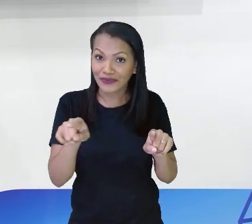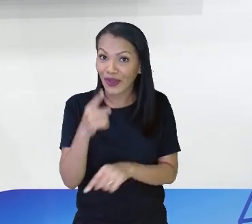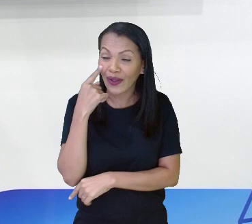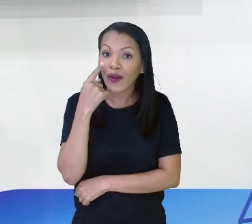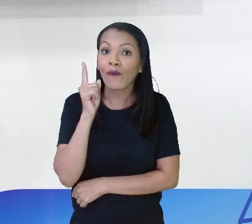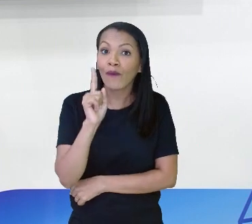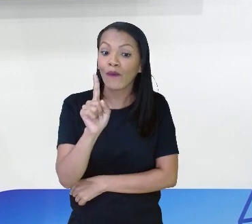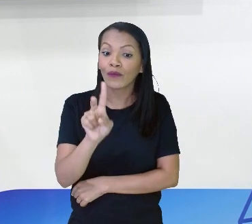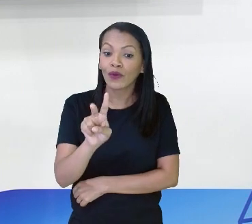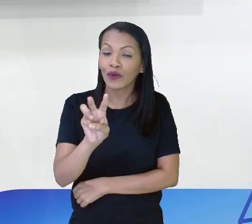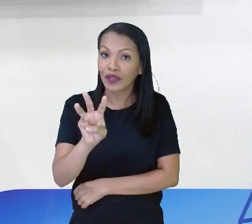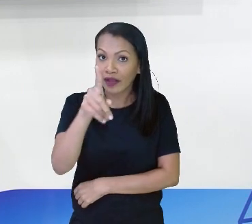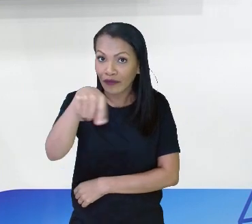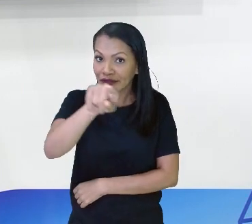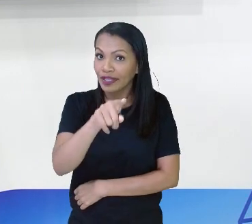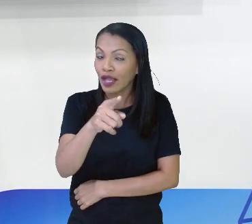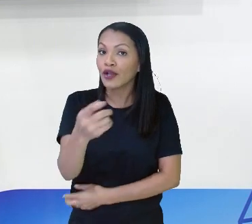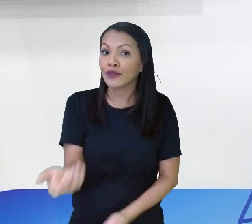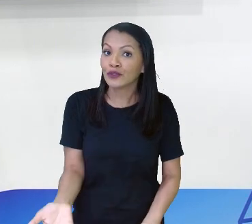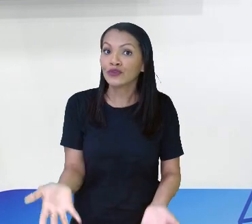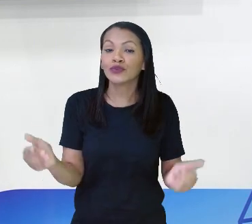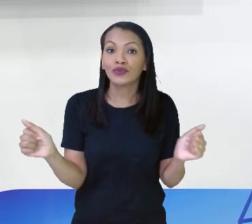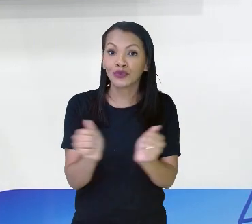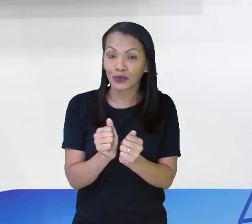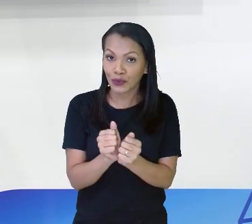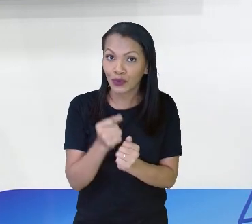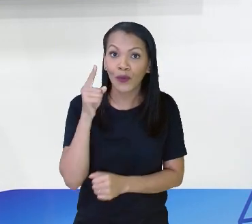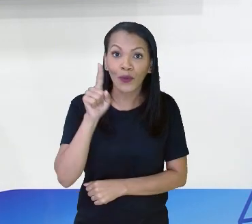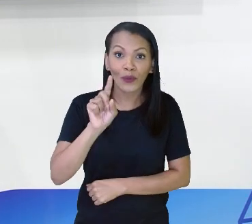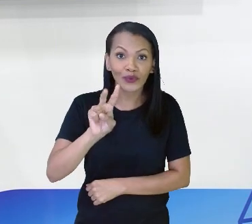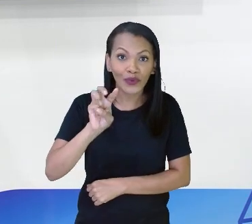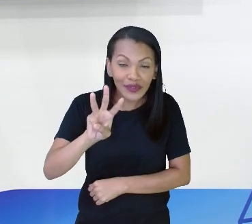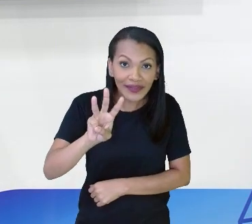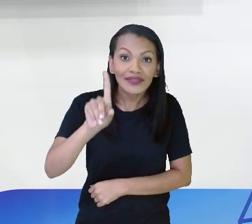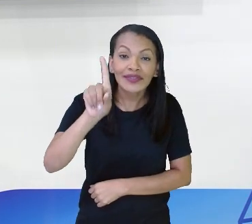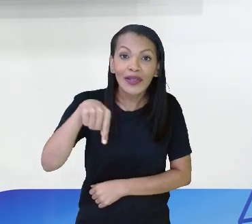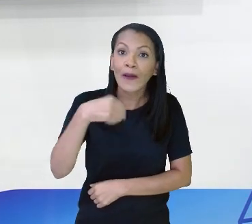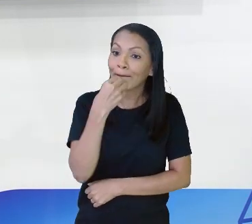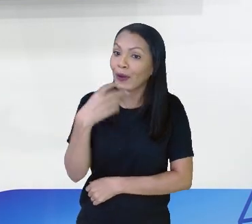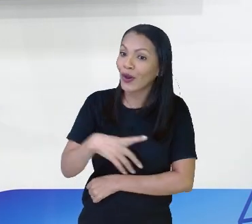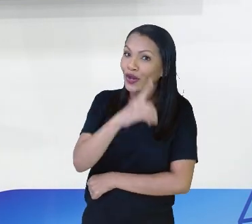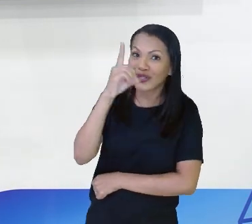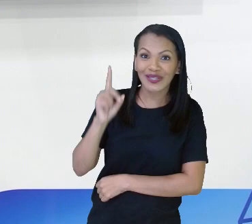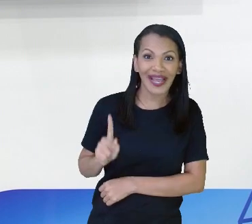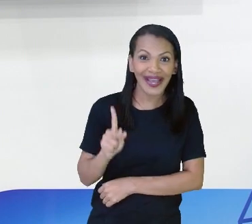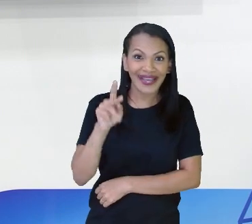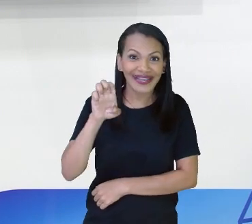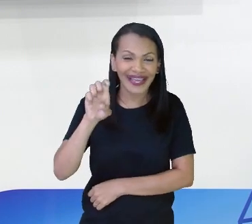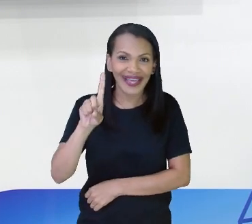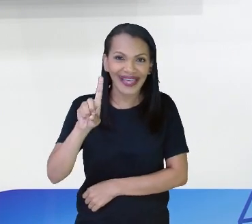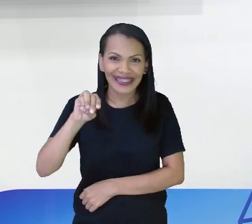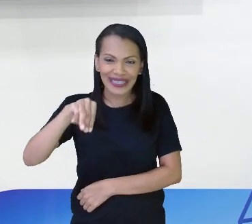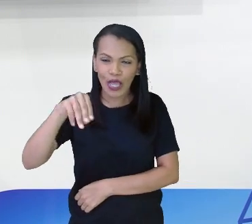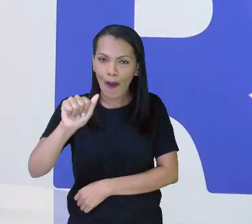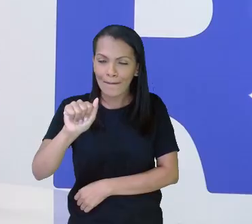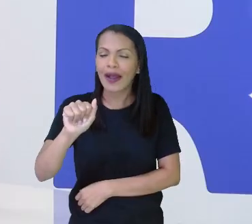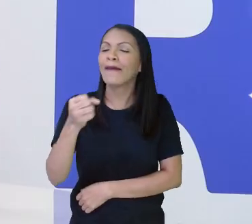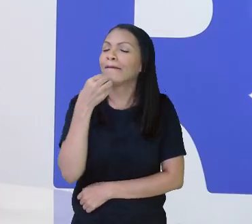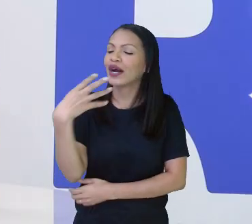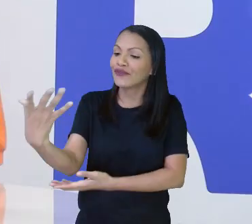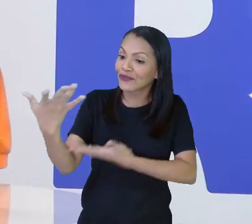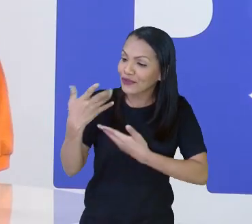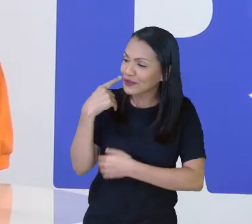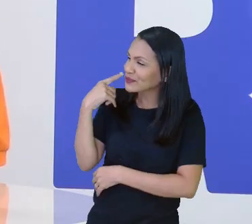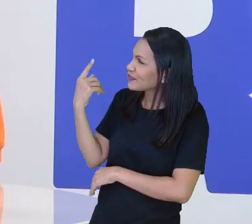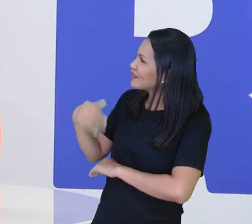dizer 1, 2, 3 e já, e você vai dizer junto comigo, tá certo? 1, 2, 3 e... Bom dia, professora Kedma, seja bem-vinda. Bom